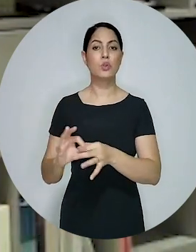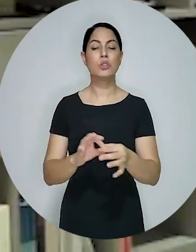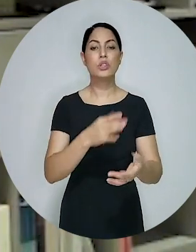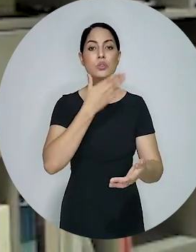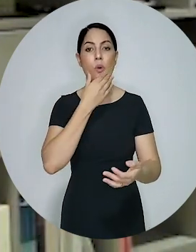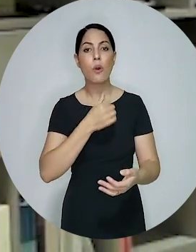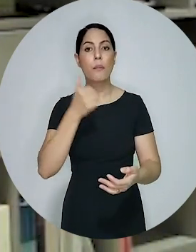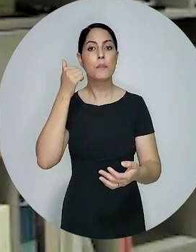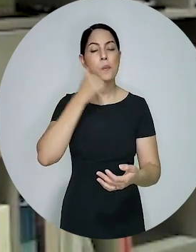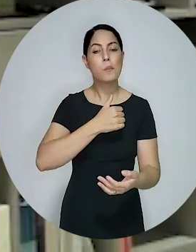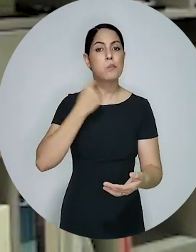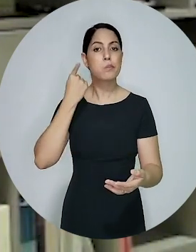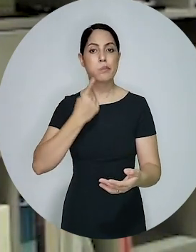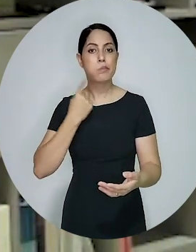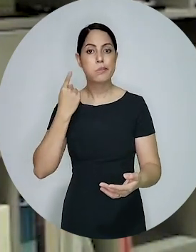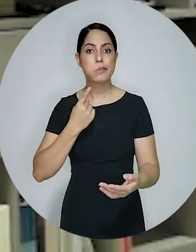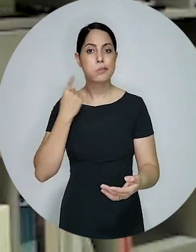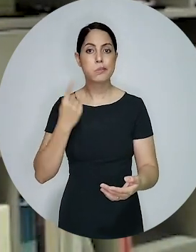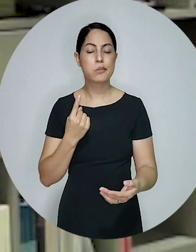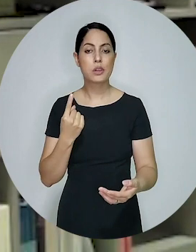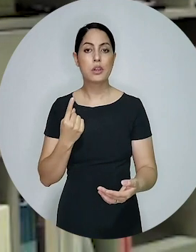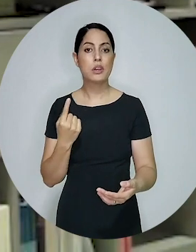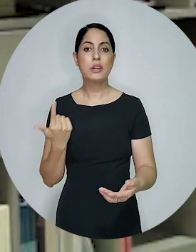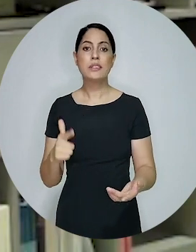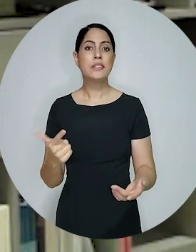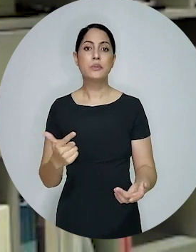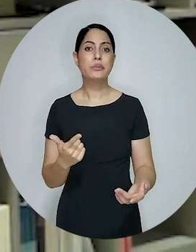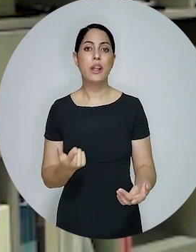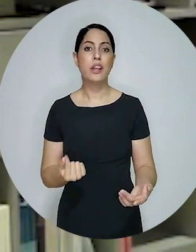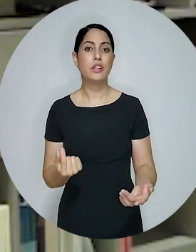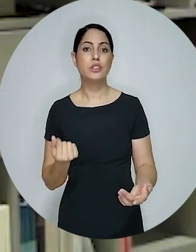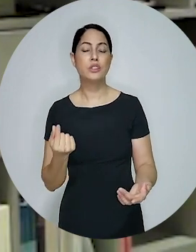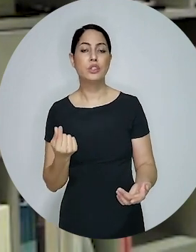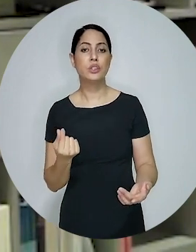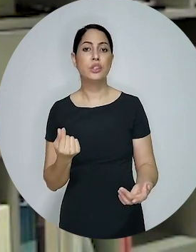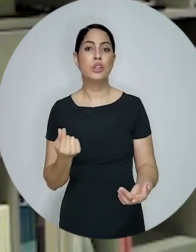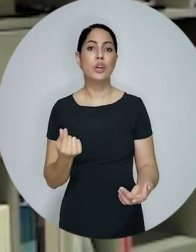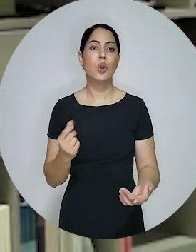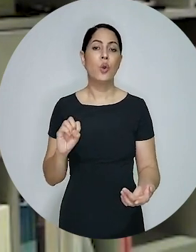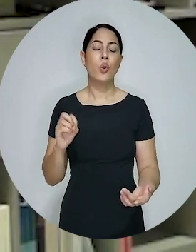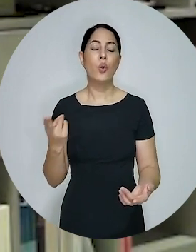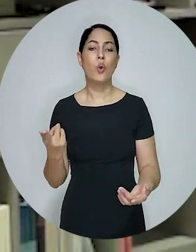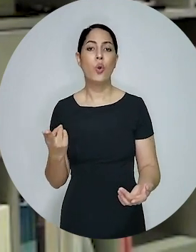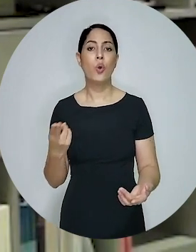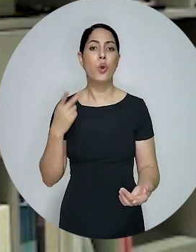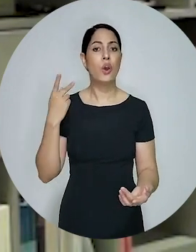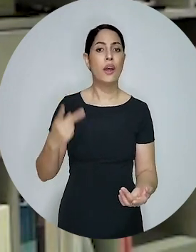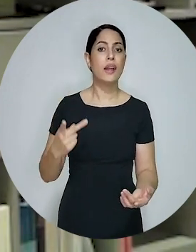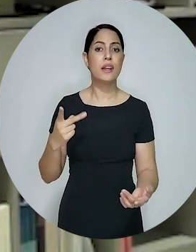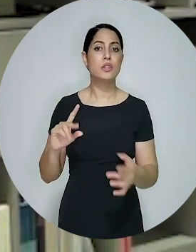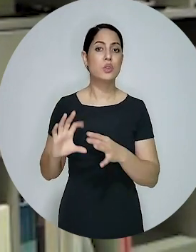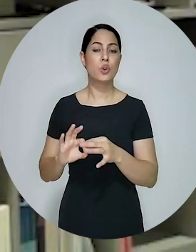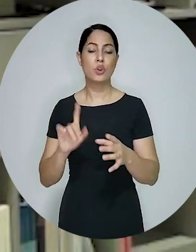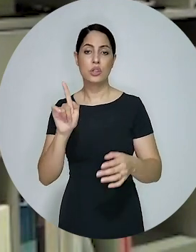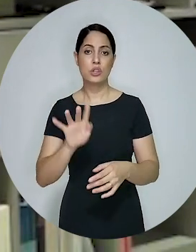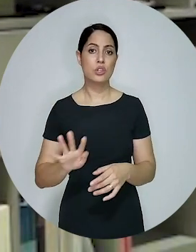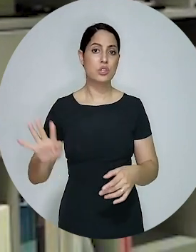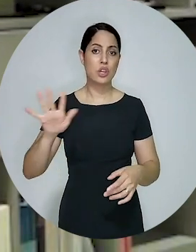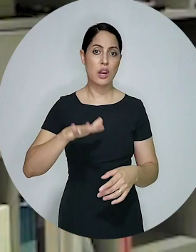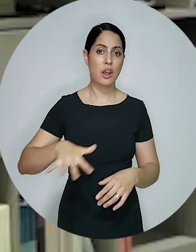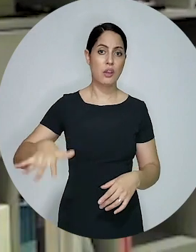parte daquelas advogadas e advogados que não possuem grande estrutura, né, que tem uma atuação